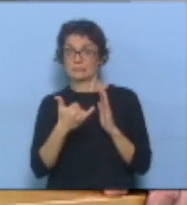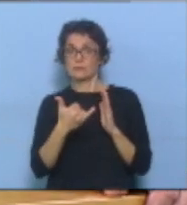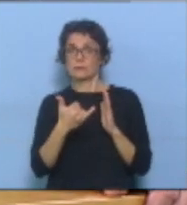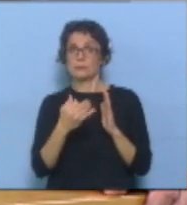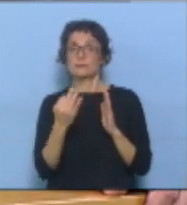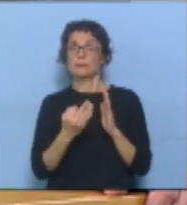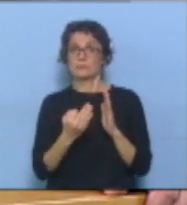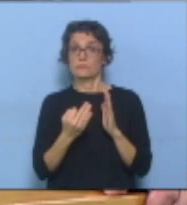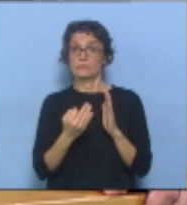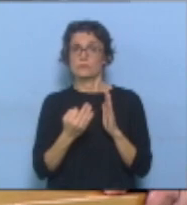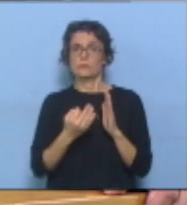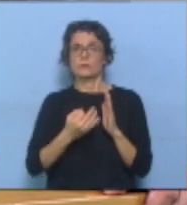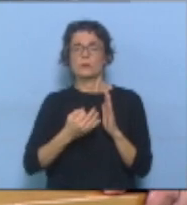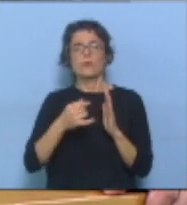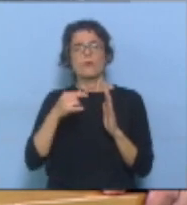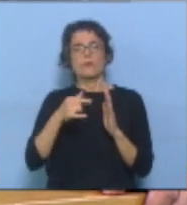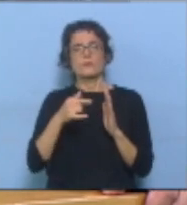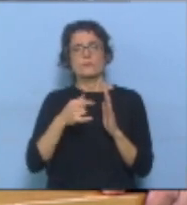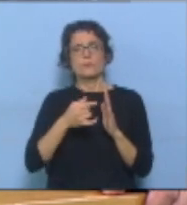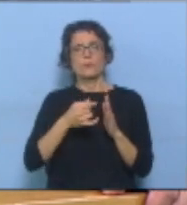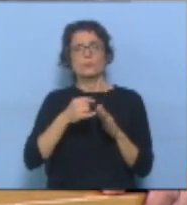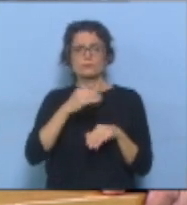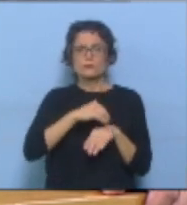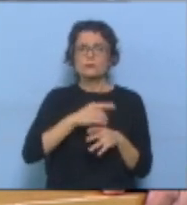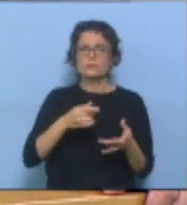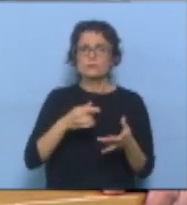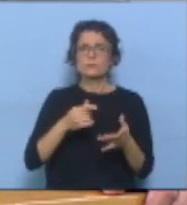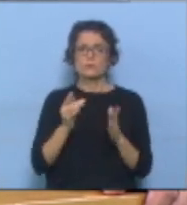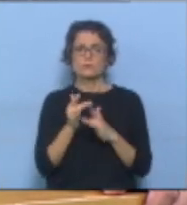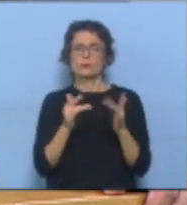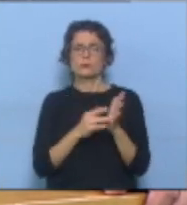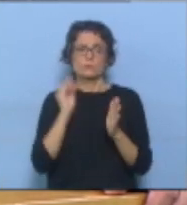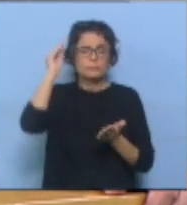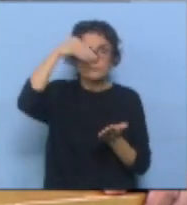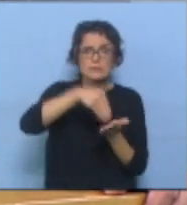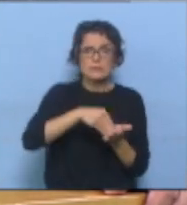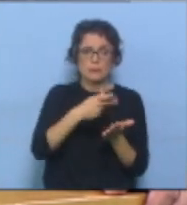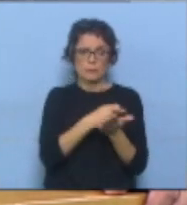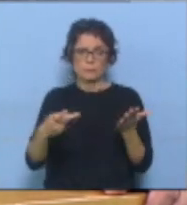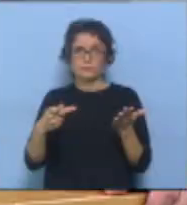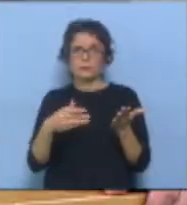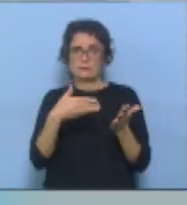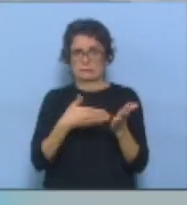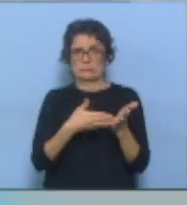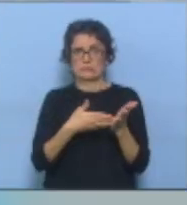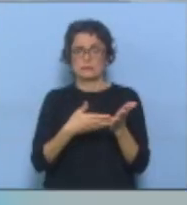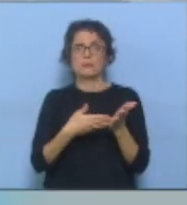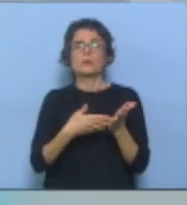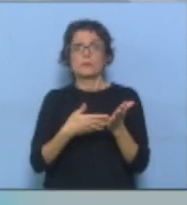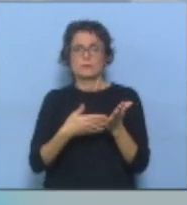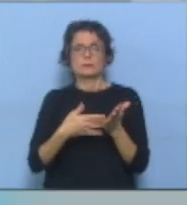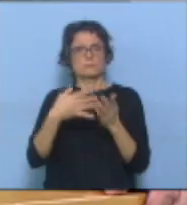de Javé. Então, quando Jesus é batizado e aparece esta frase, é uma revelação muito grande, como estava a dizer o Henrique. É dizer,